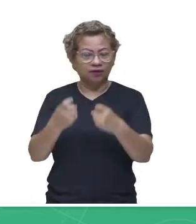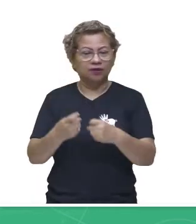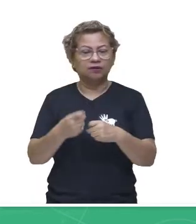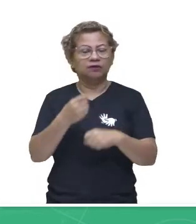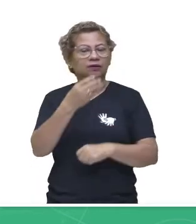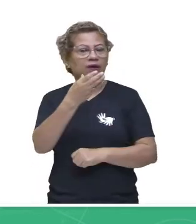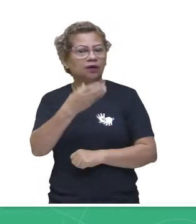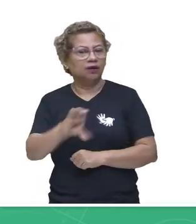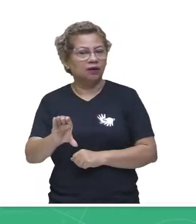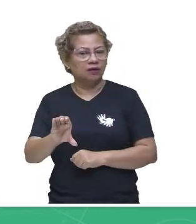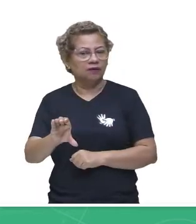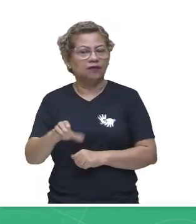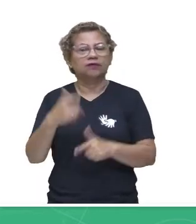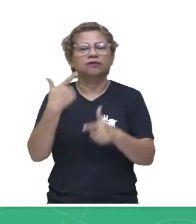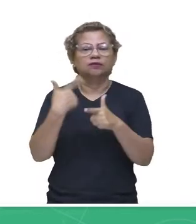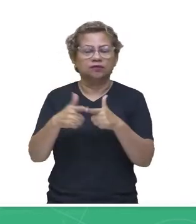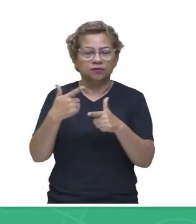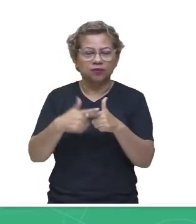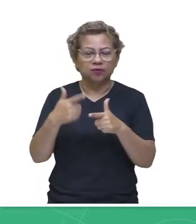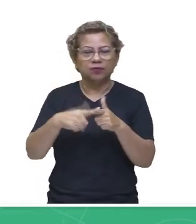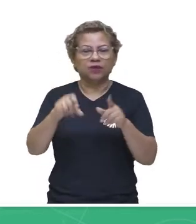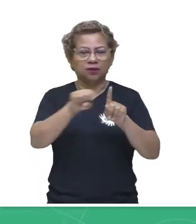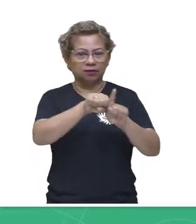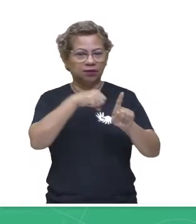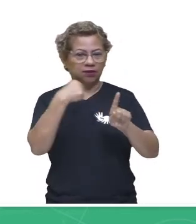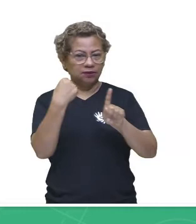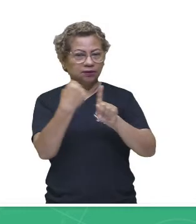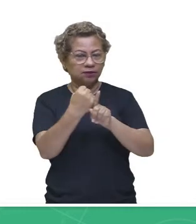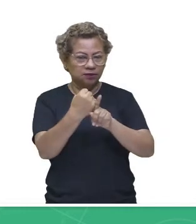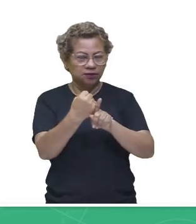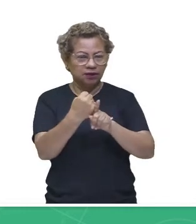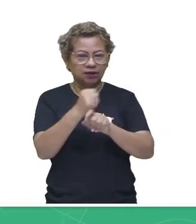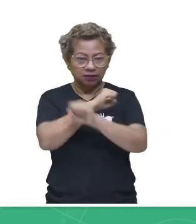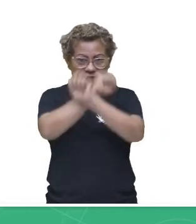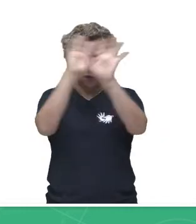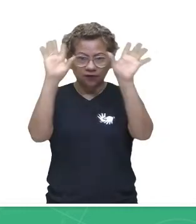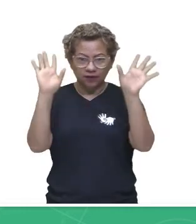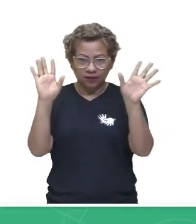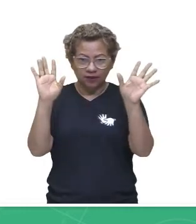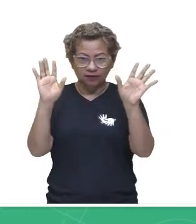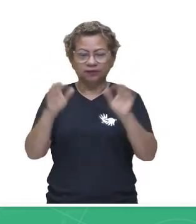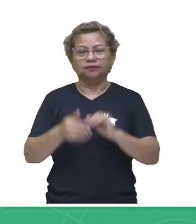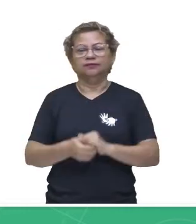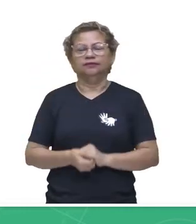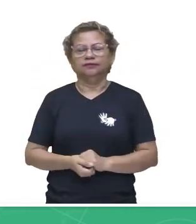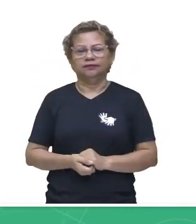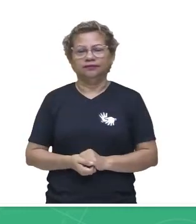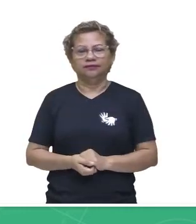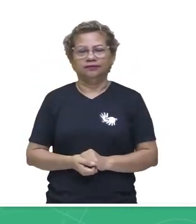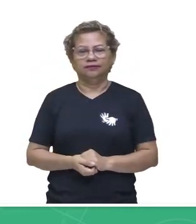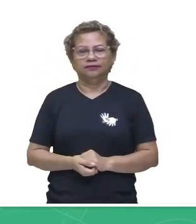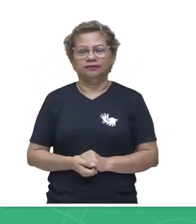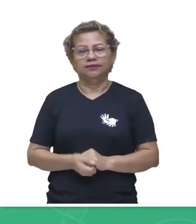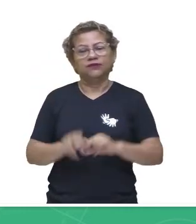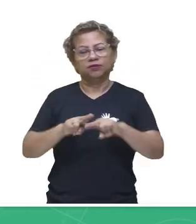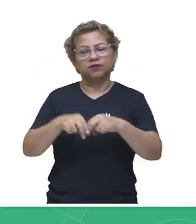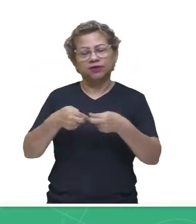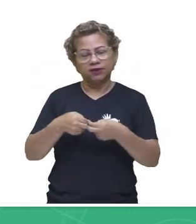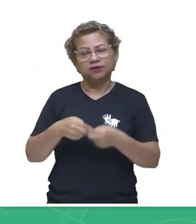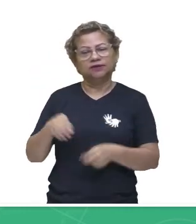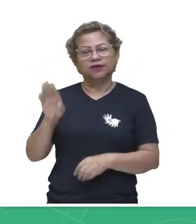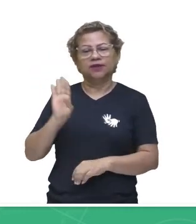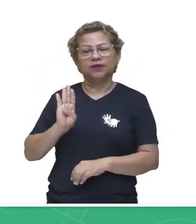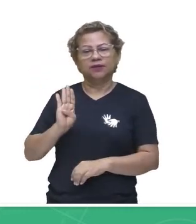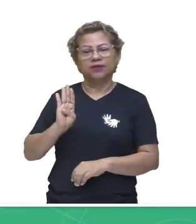então, são os problemas sociais, para ficar bem claro, tá? Sociais que vão ocorrer devido ao